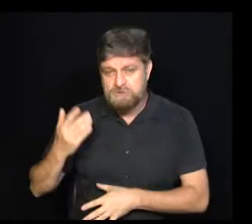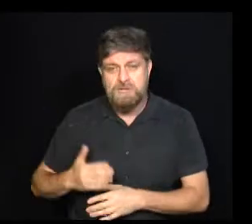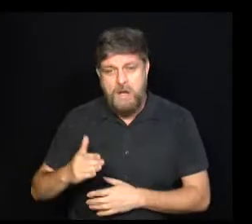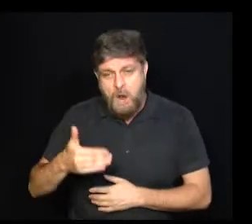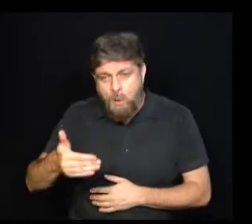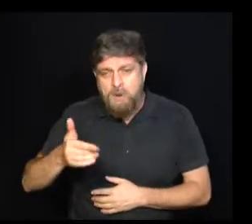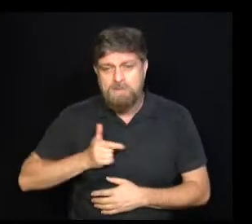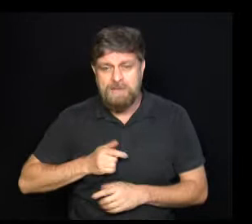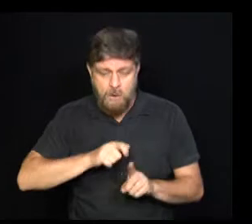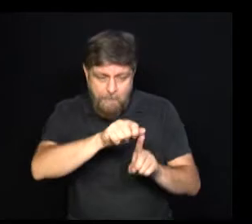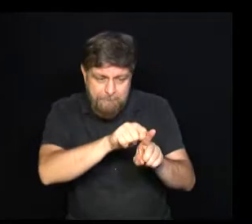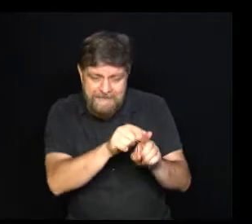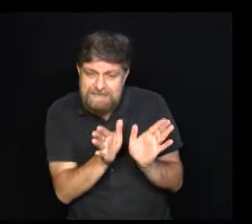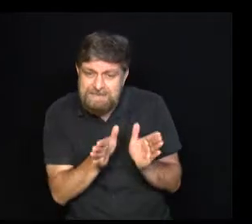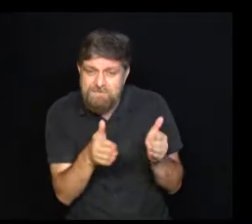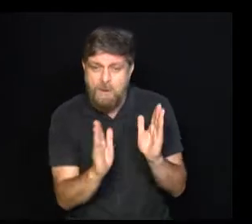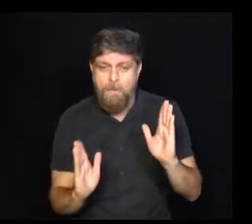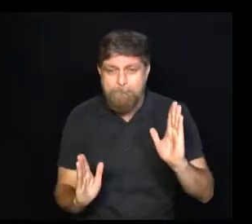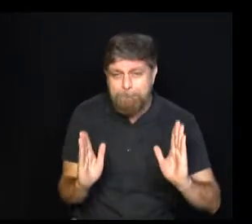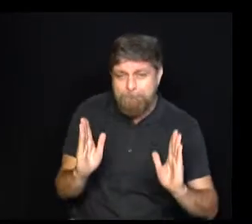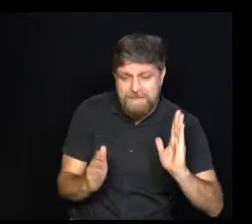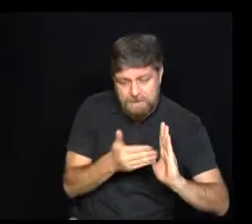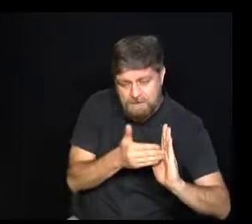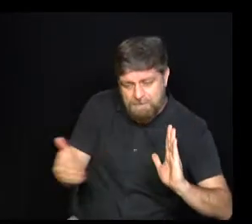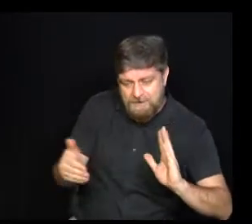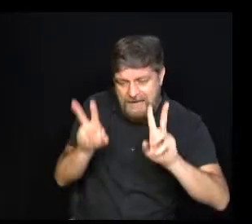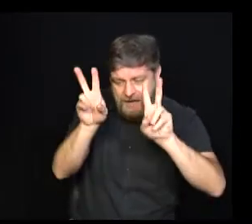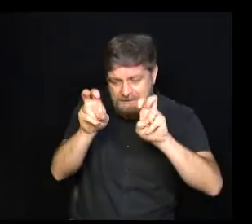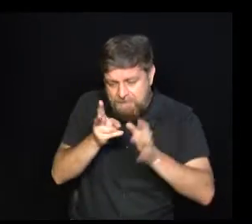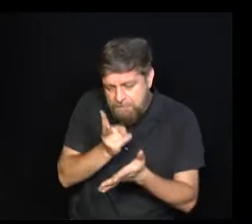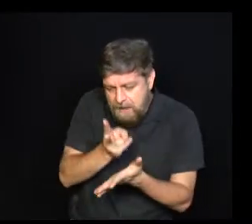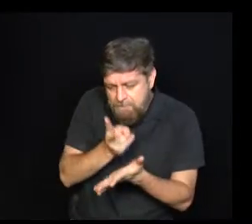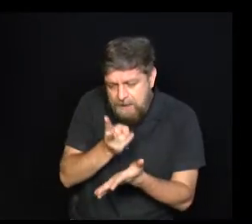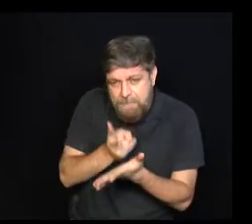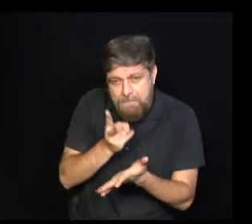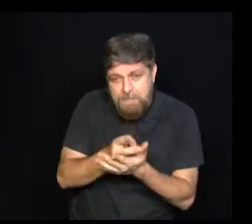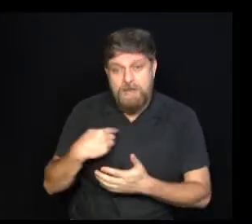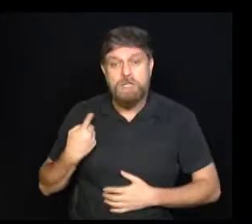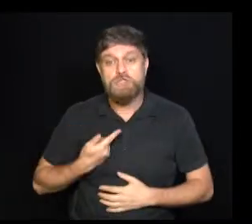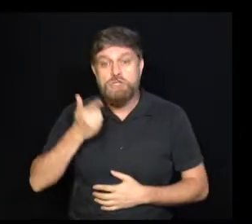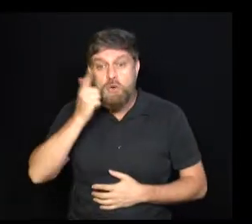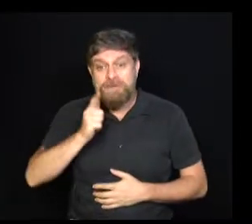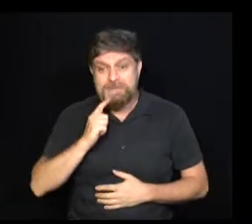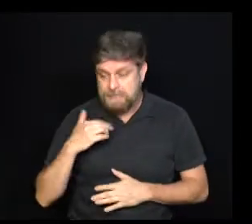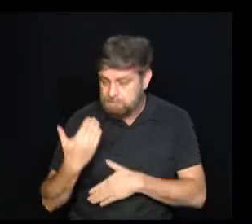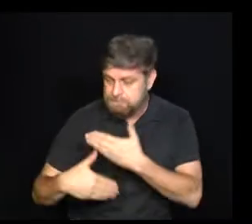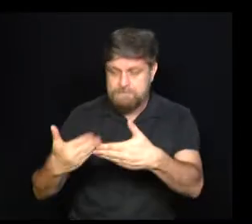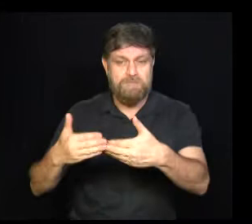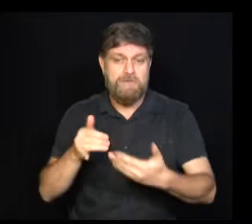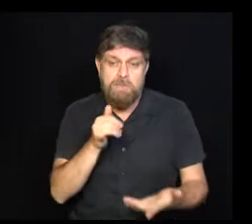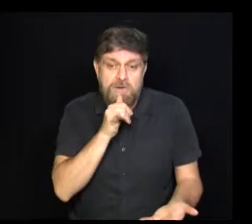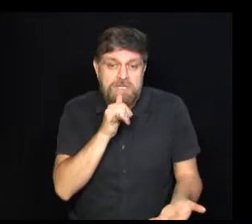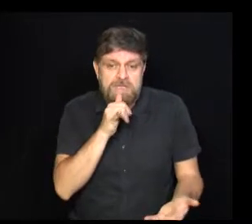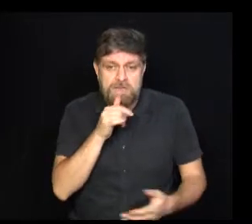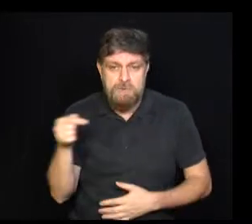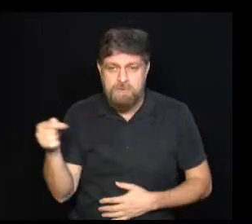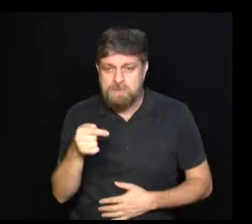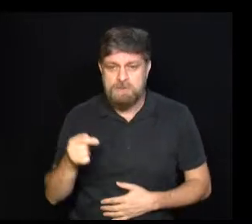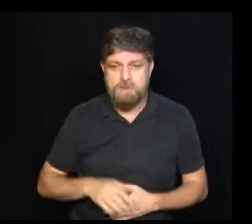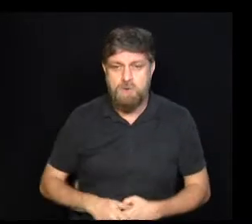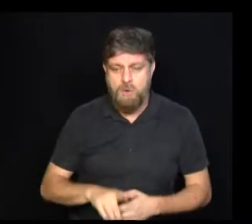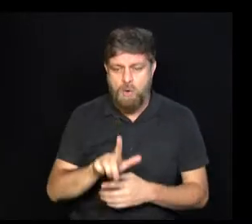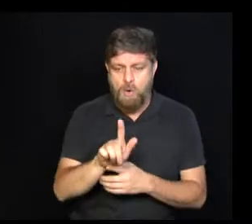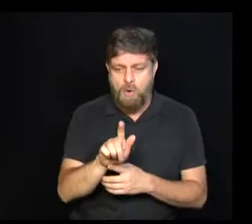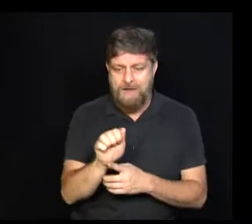se dedica um período para falar de determinado assunto, em que a gente consegue avanços, como, por exemplo, o Gama,